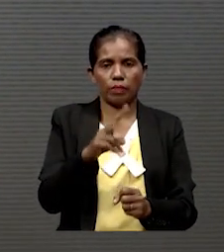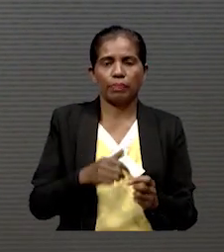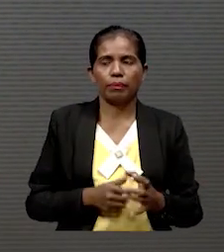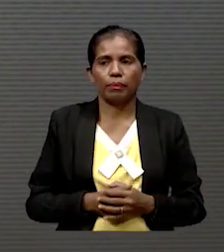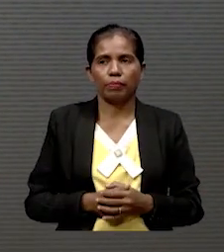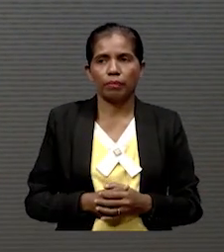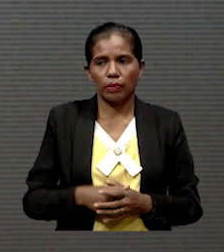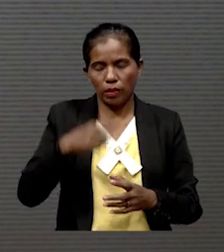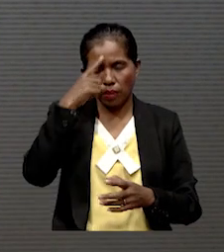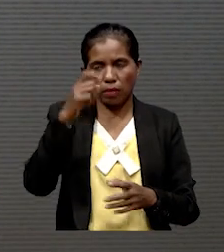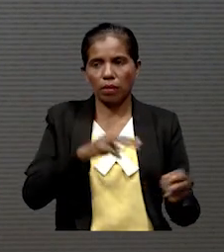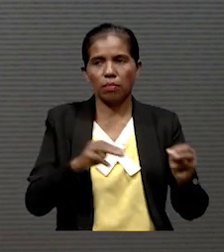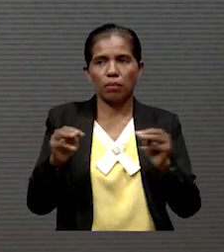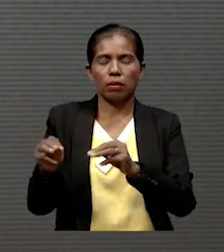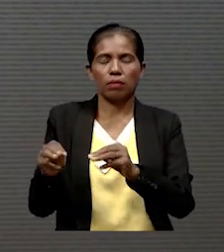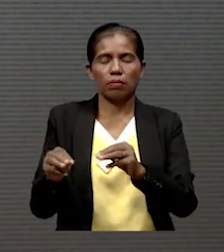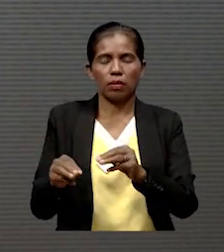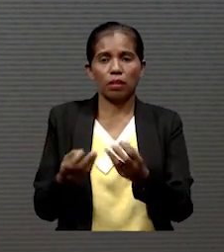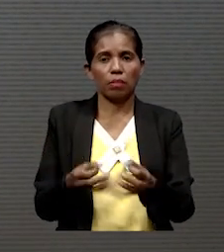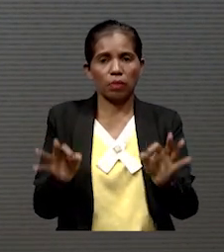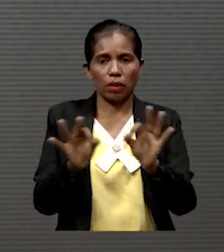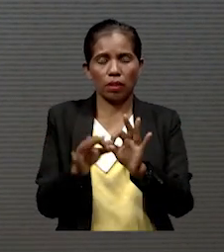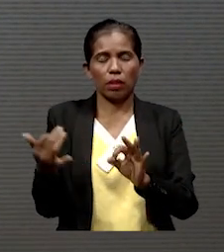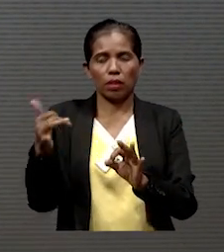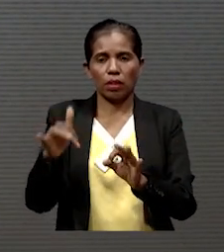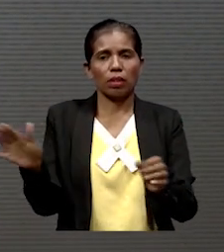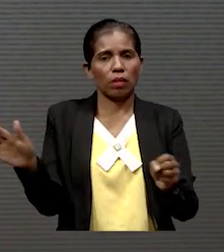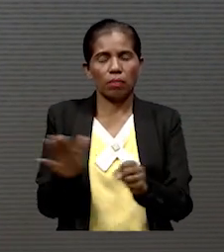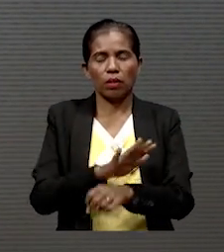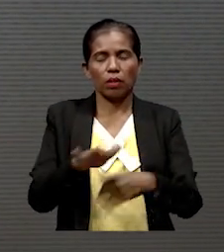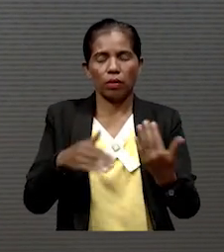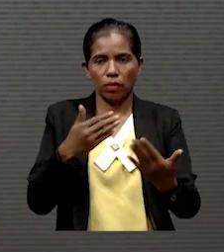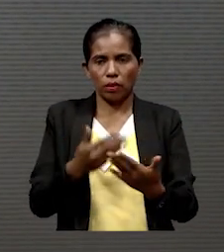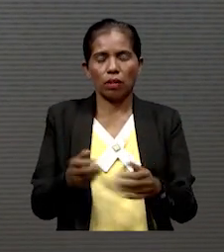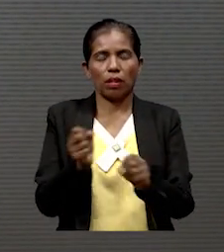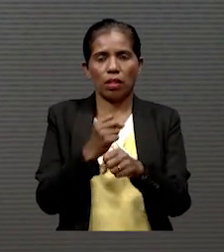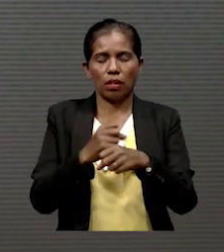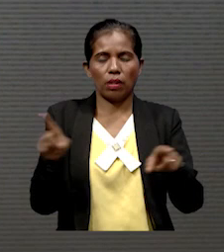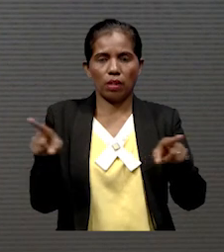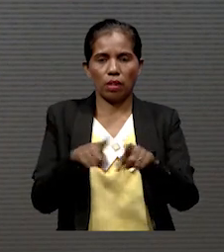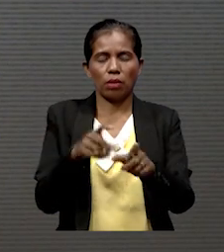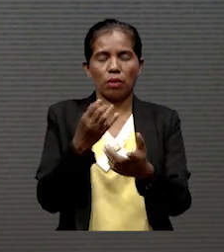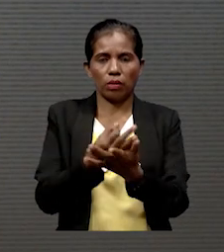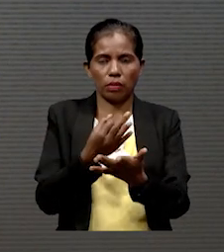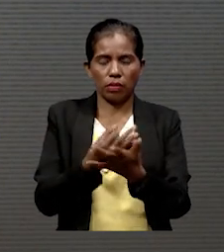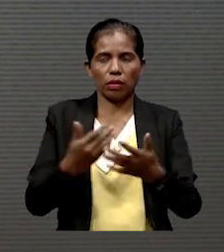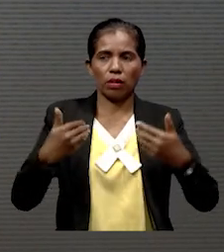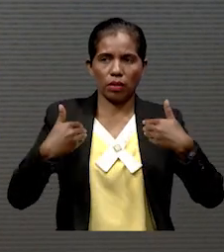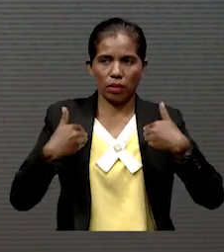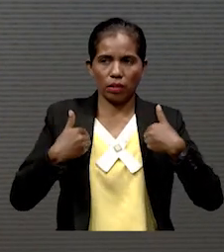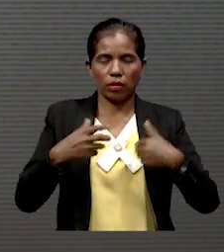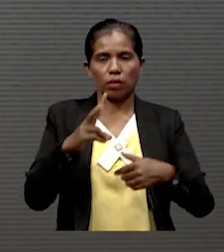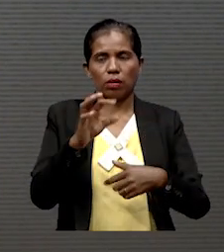2022. Também ia alterações e mudanças de prioridade será ato completo glutan, a pessoa glutan orçamento nebe maka ia ela ba